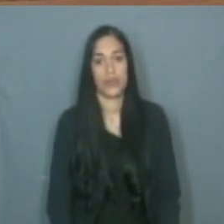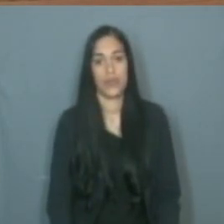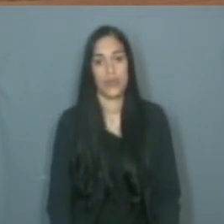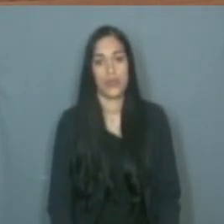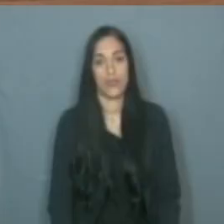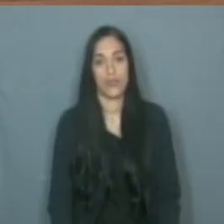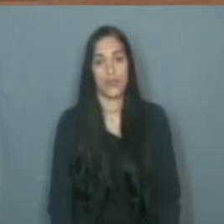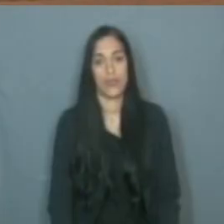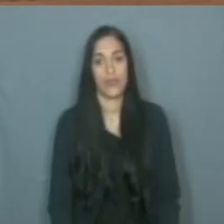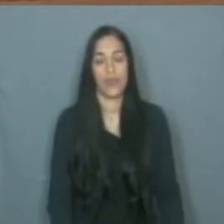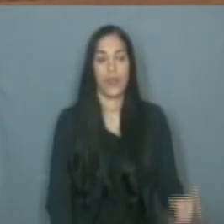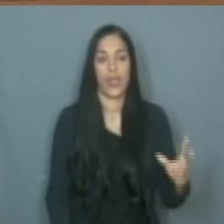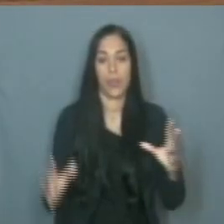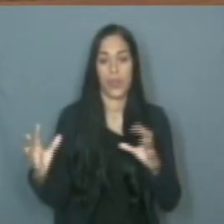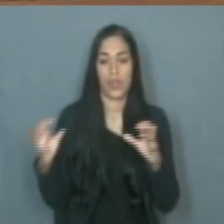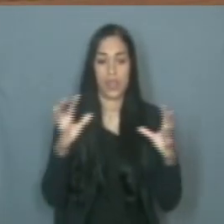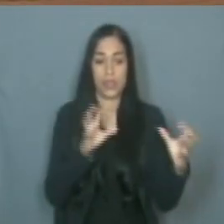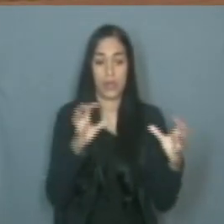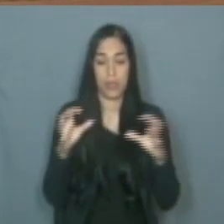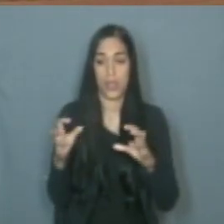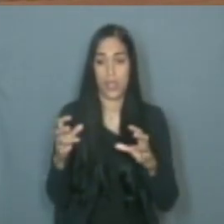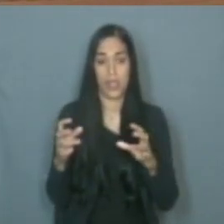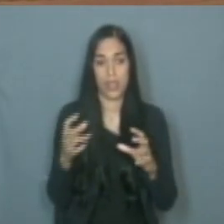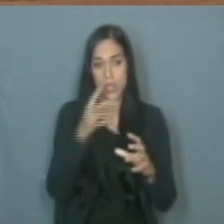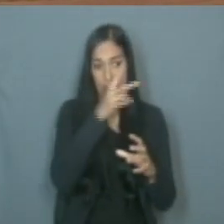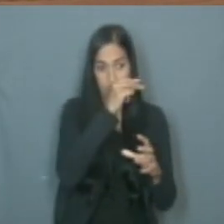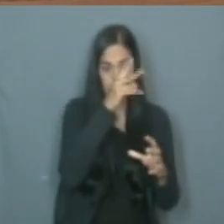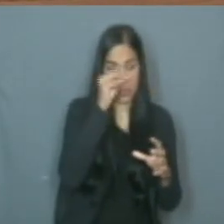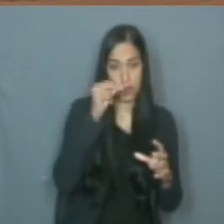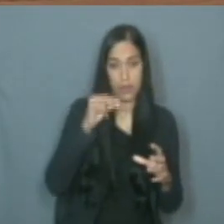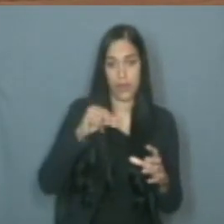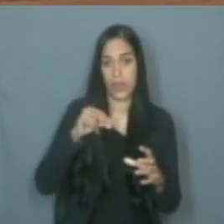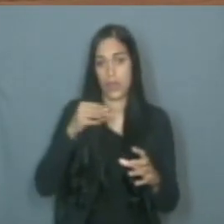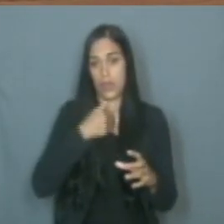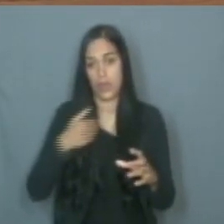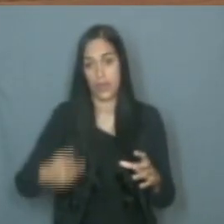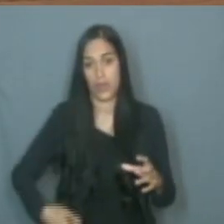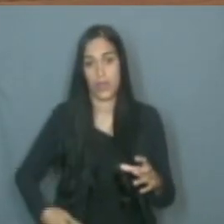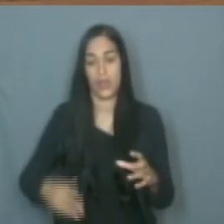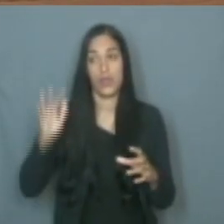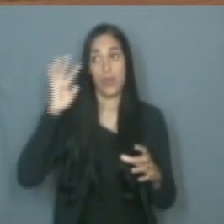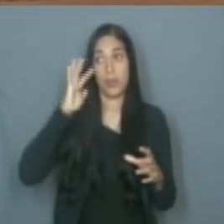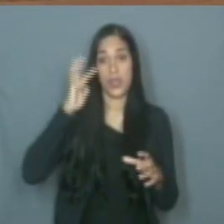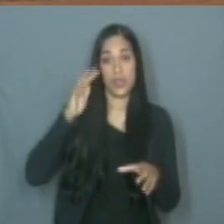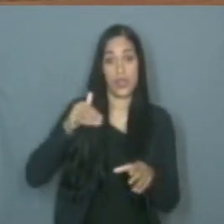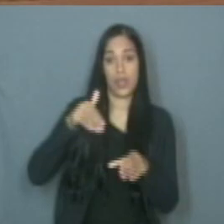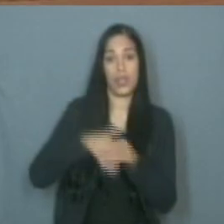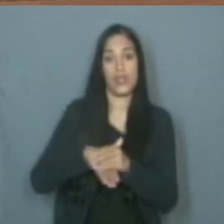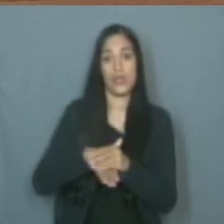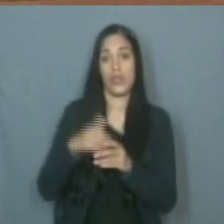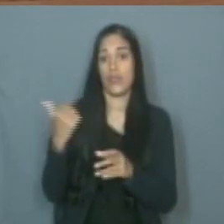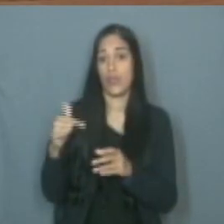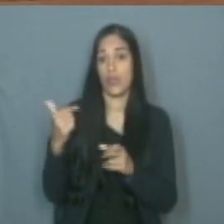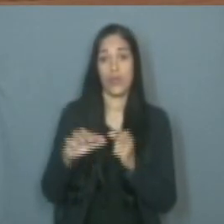Porque nesse quiquiqui dos dois, pensando em eleição, a gente está sem